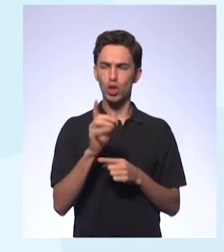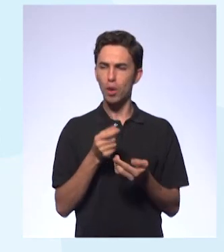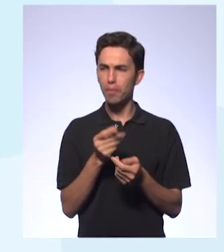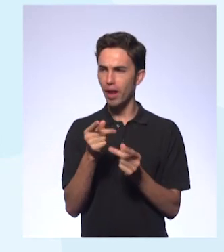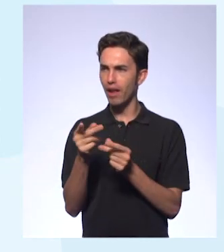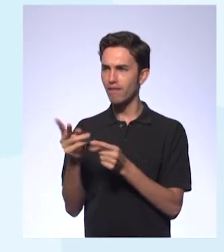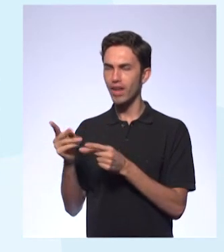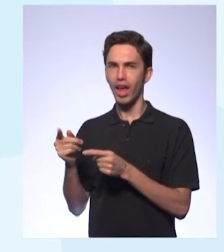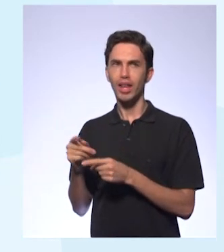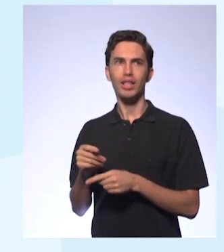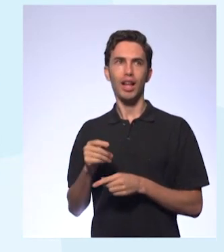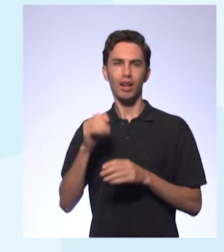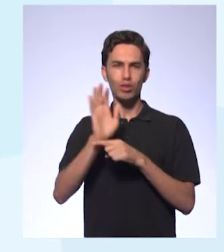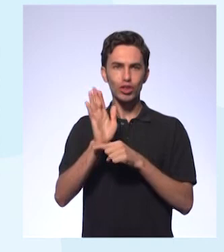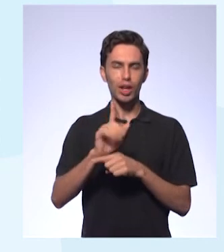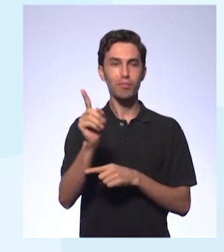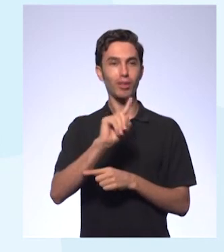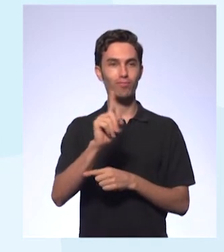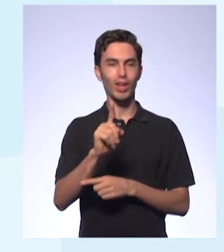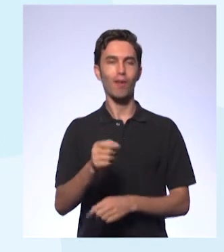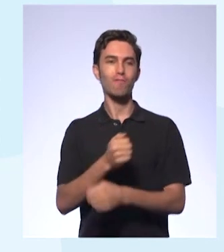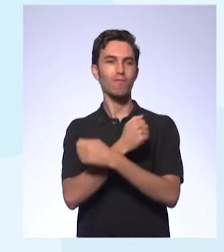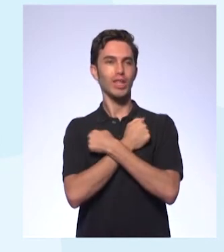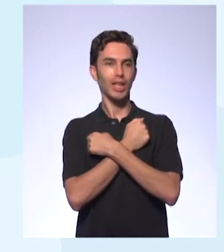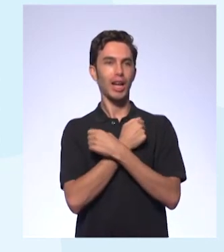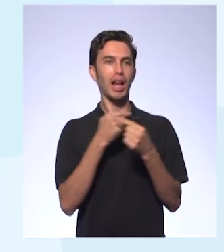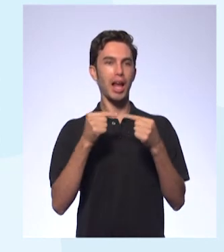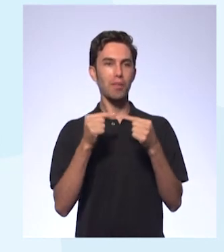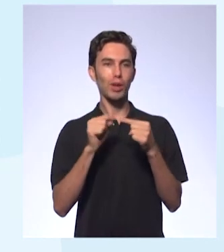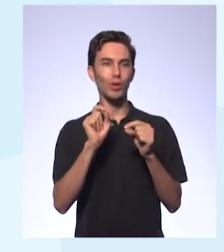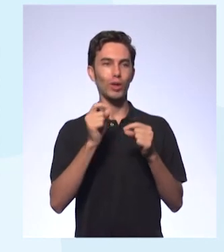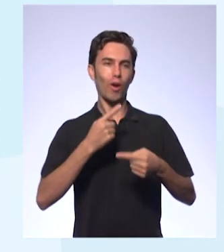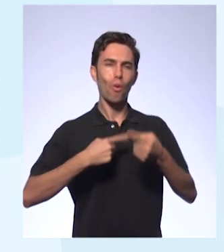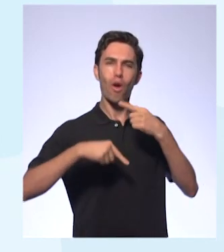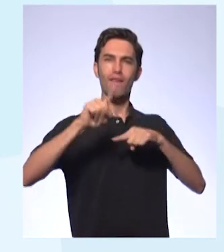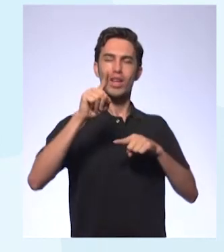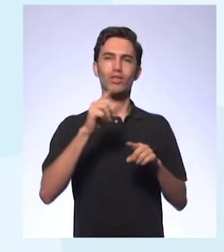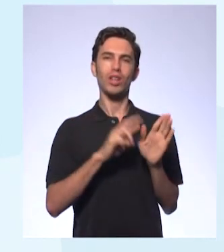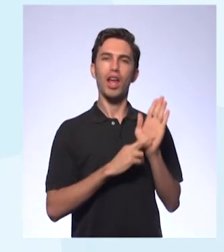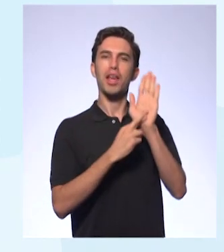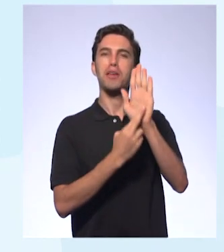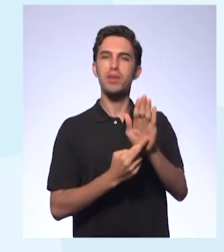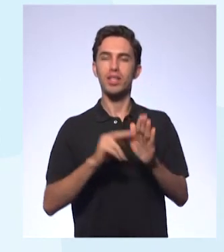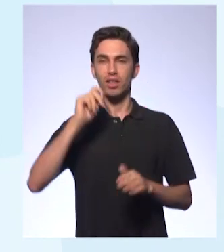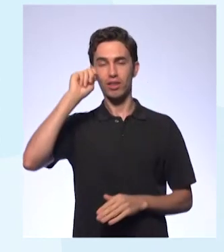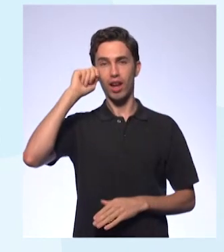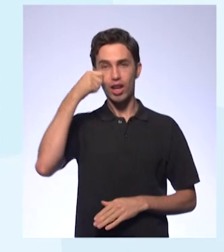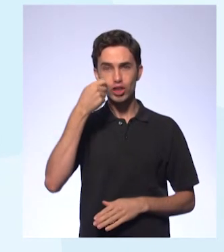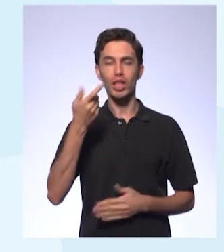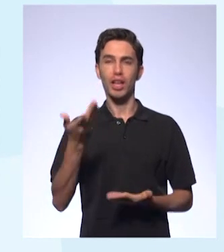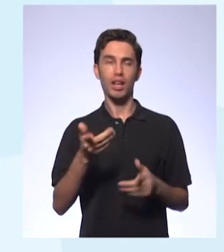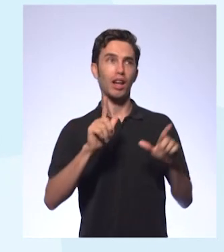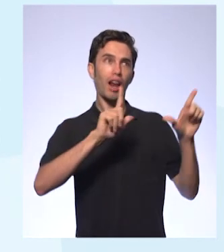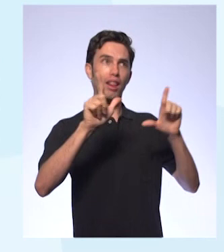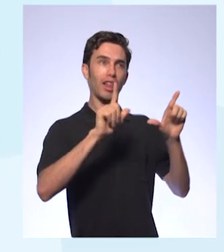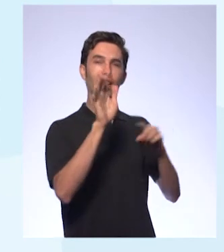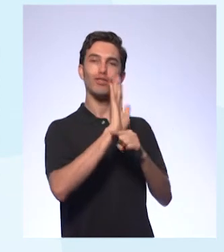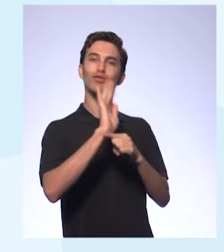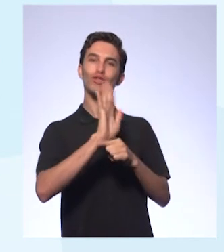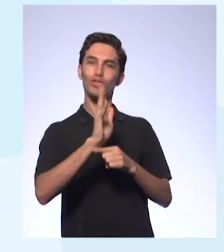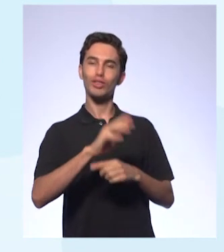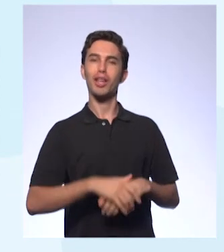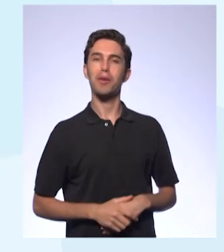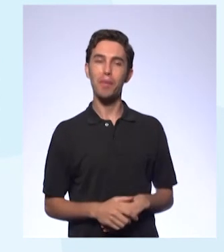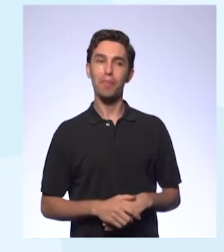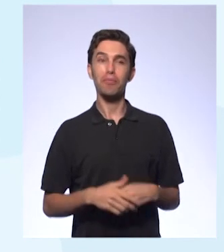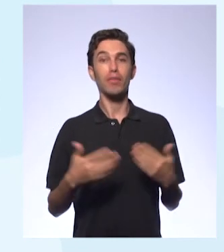Pantera Negra representa um grande avanço na questão da representatividade negra nas telas de cinema, para